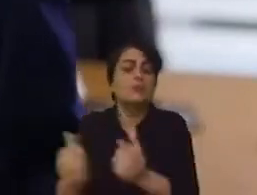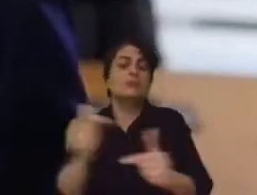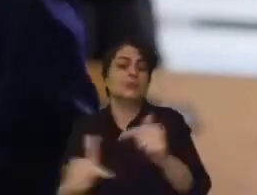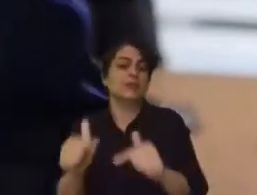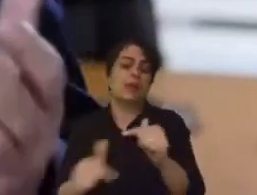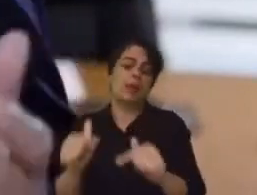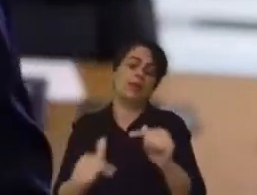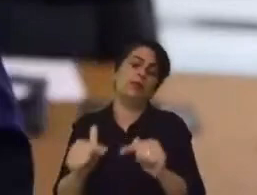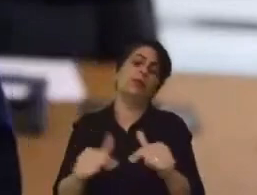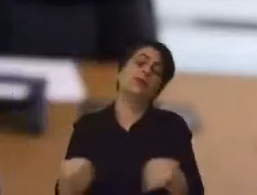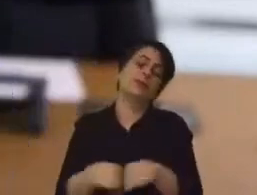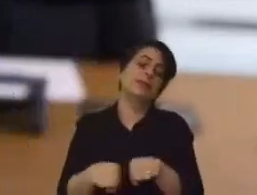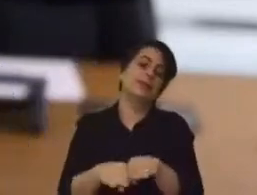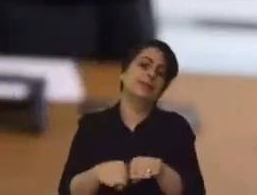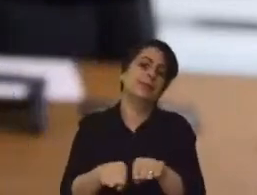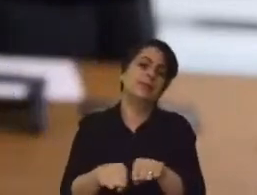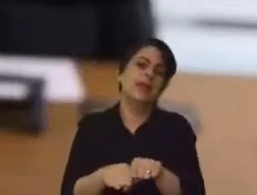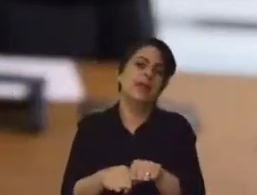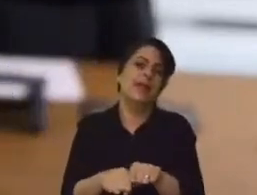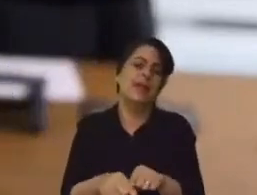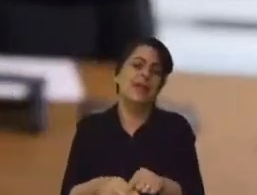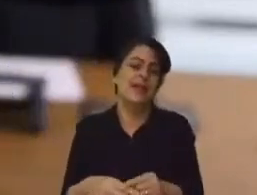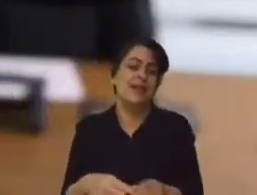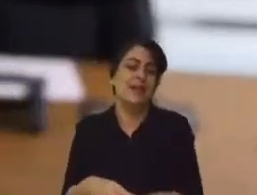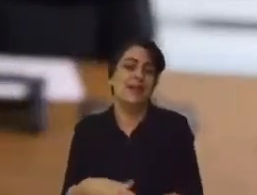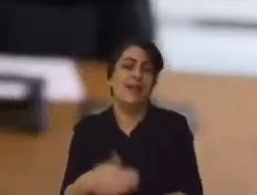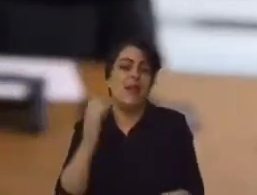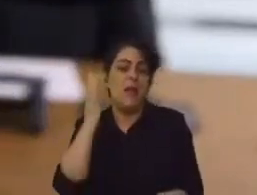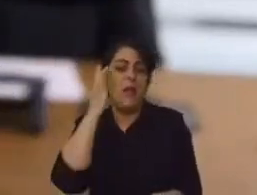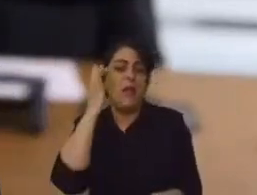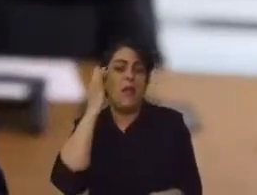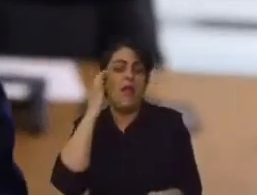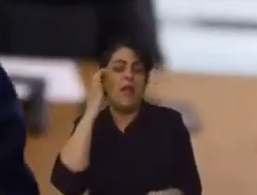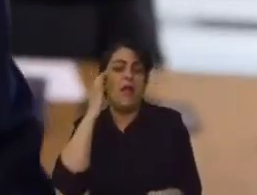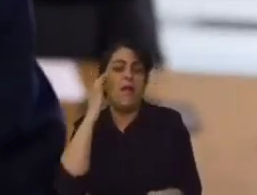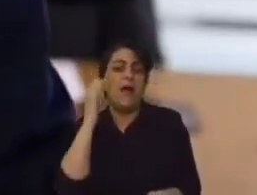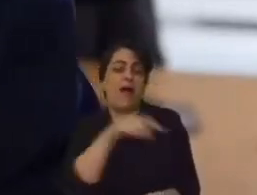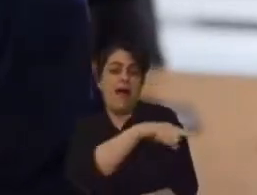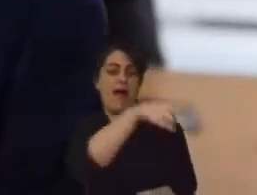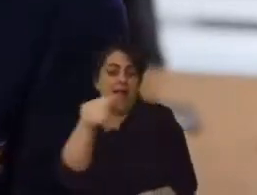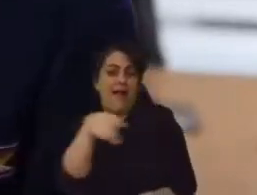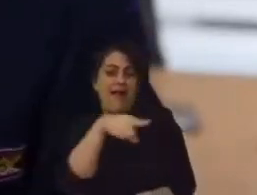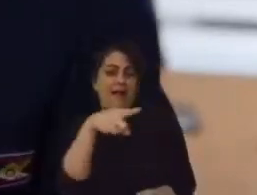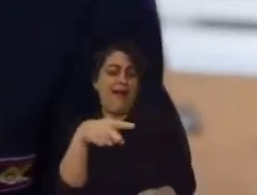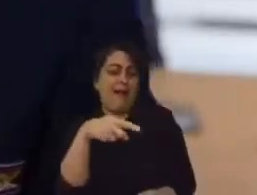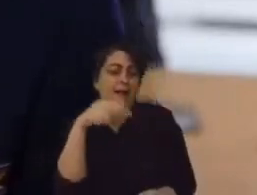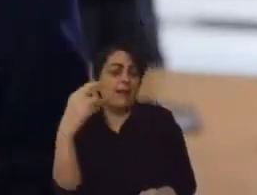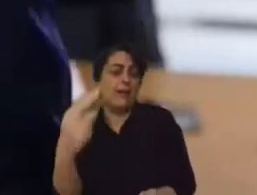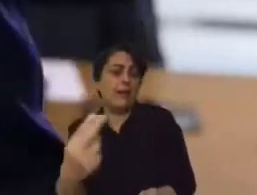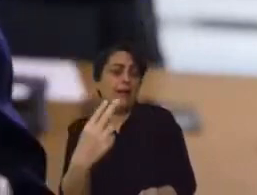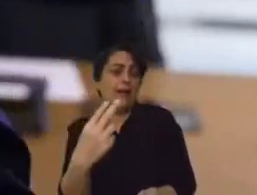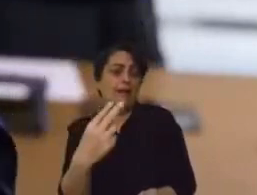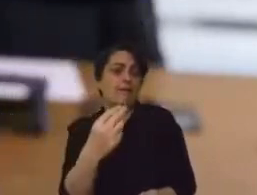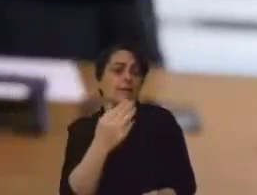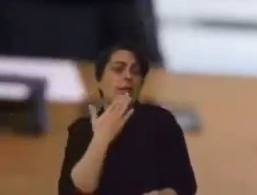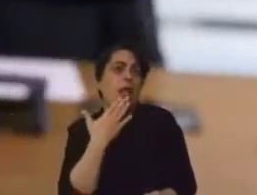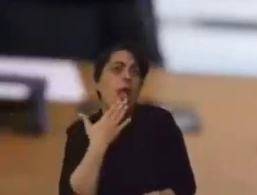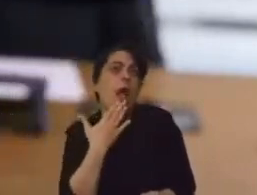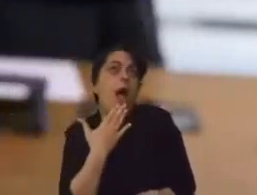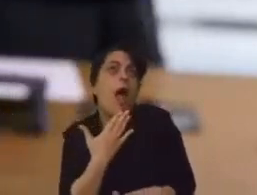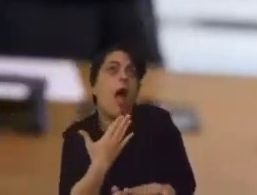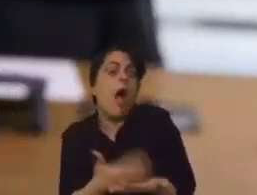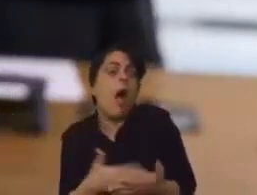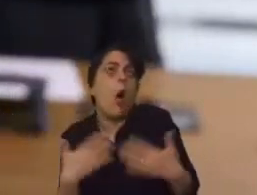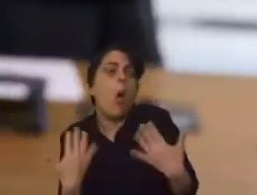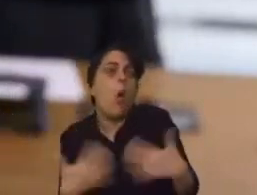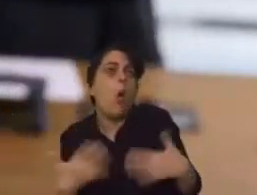pouco boquiabertos de ver o tamanho da solidariedade internacional, sabe, durante aqueles